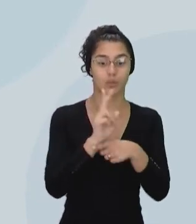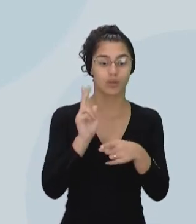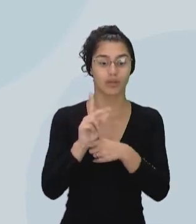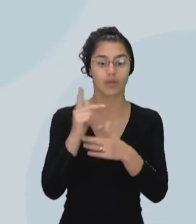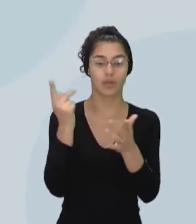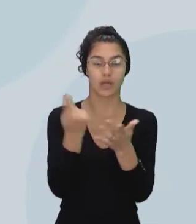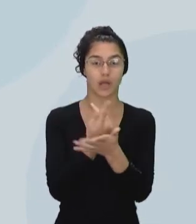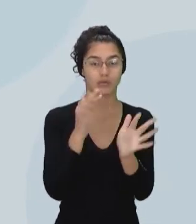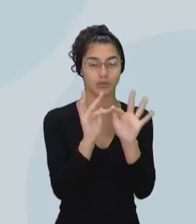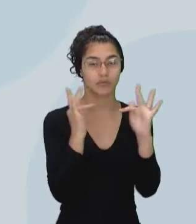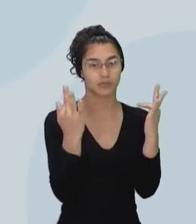da família. Então,